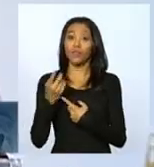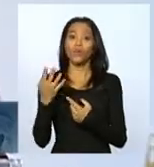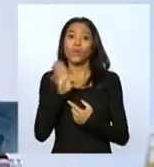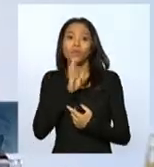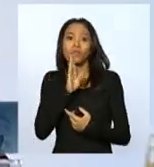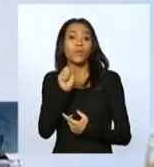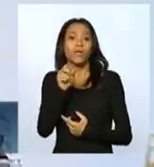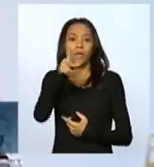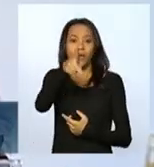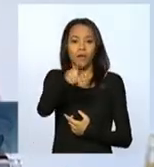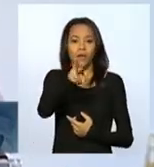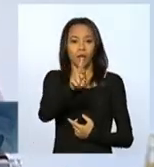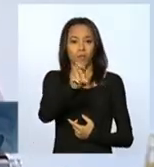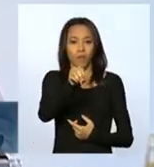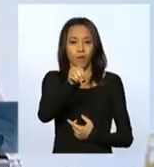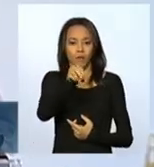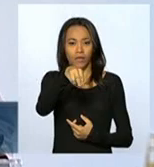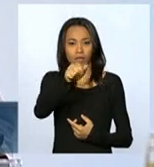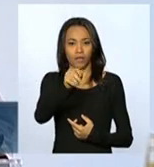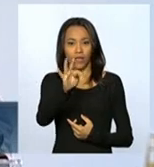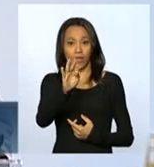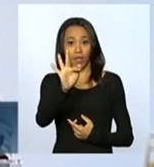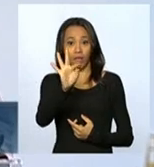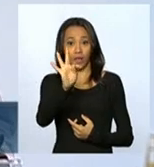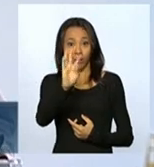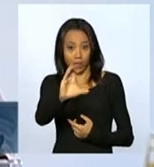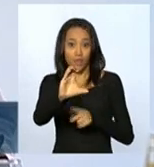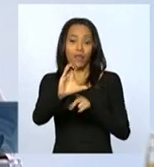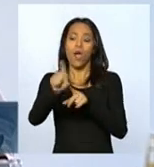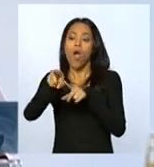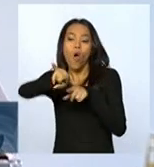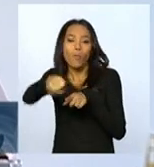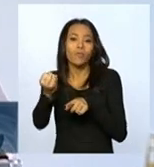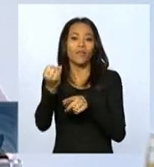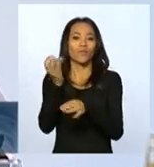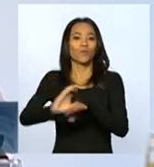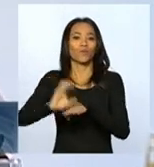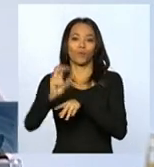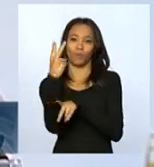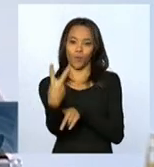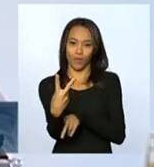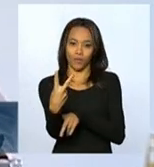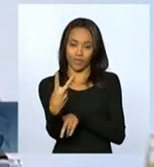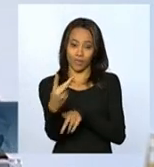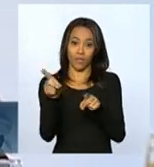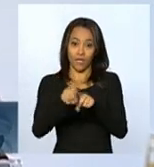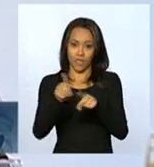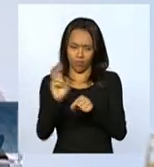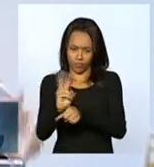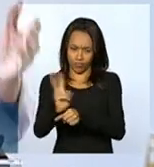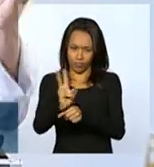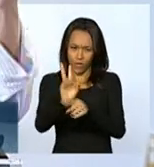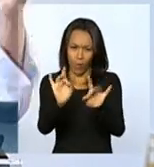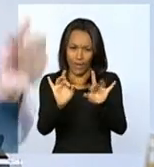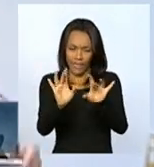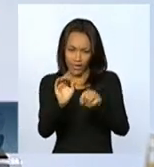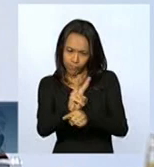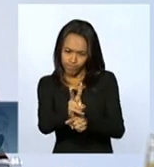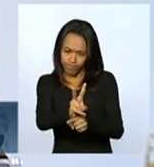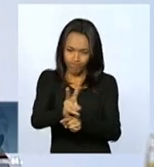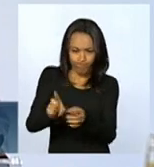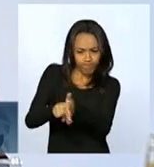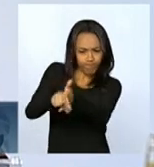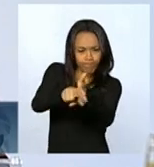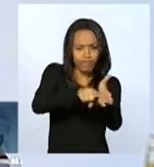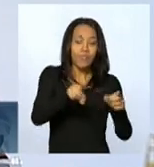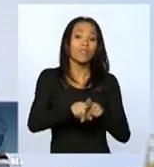Pronatec, onde tive a oportunidade de fazer 2 cursos. Agente de inspeção de qualidade e